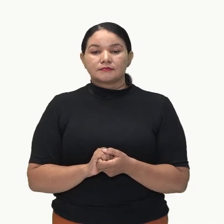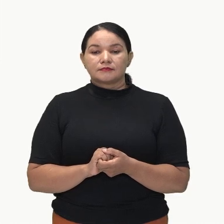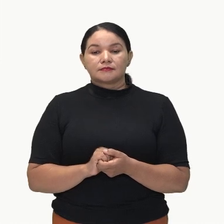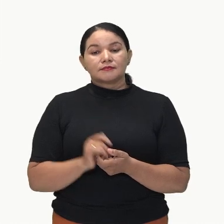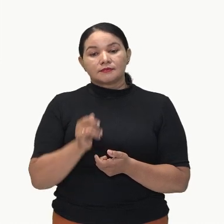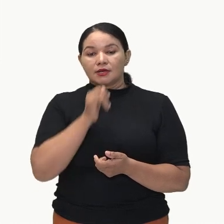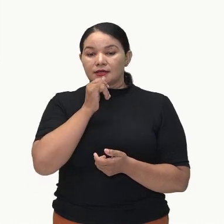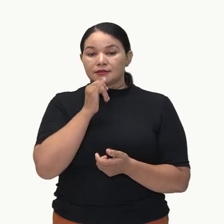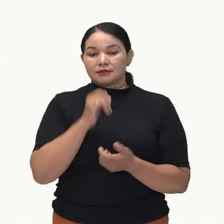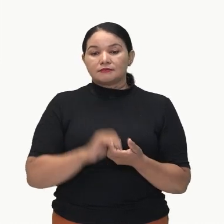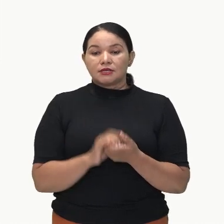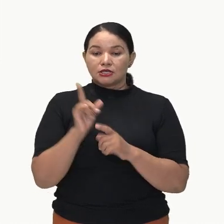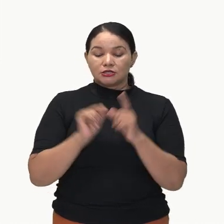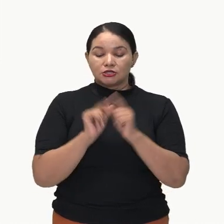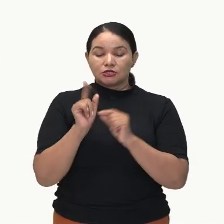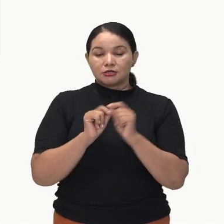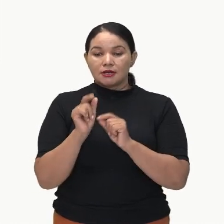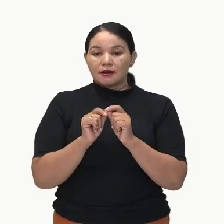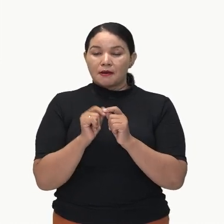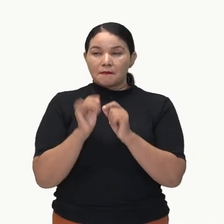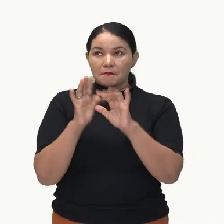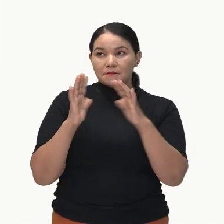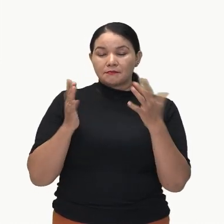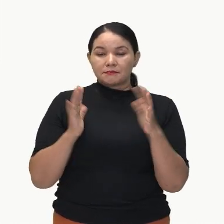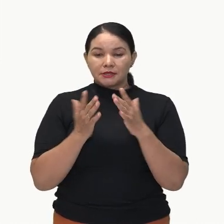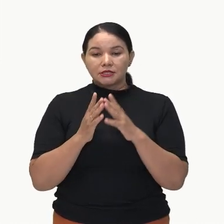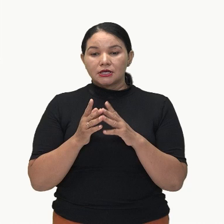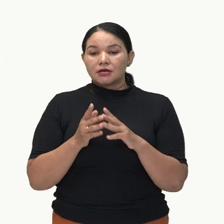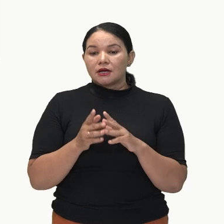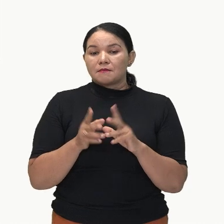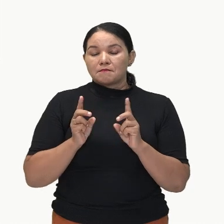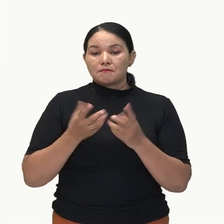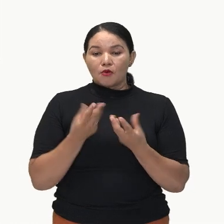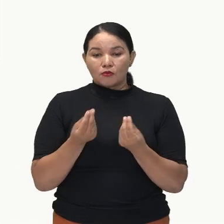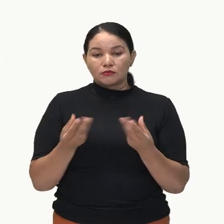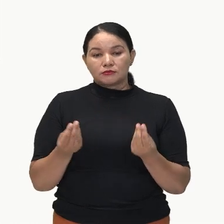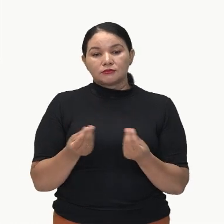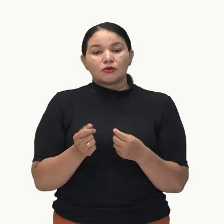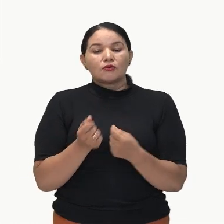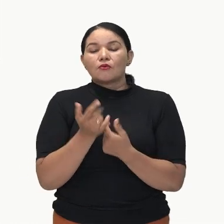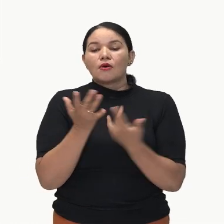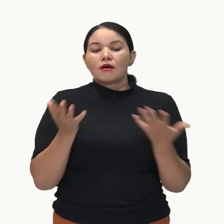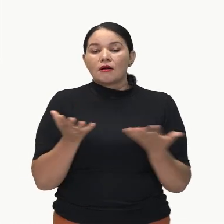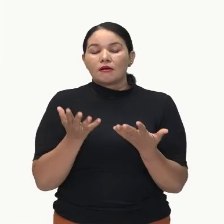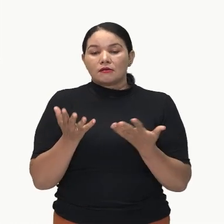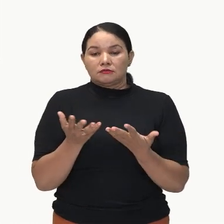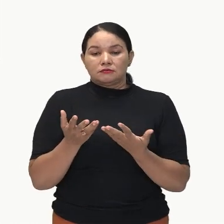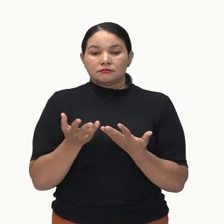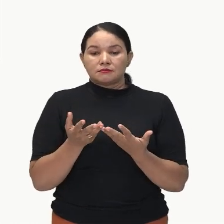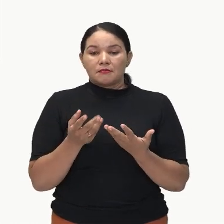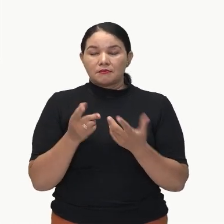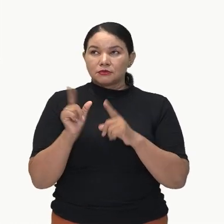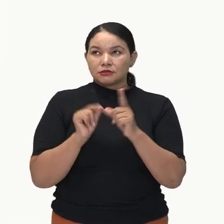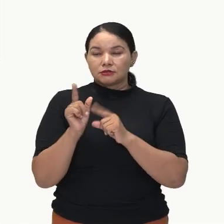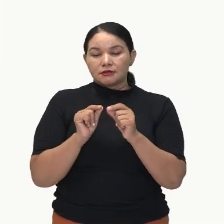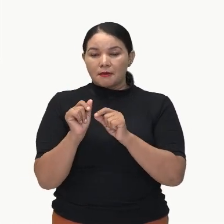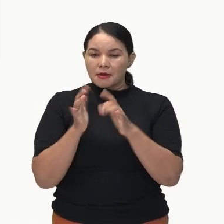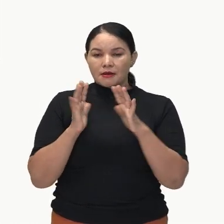Por exemplo, as estrelas brilham tanto. Quanto, né? Quanto que essas estrelas